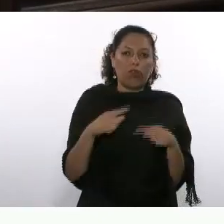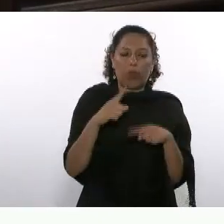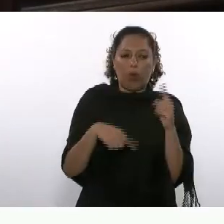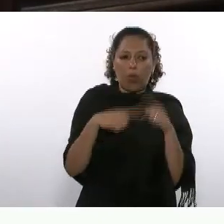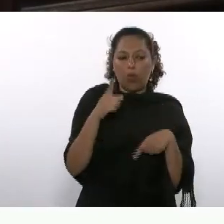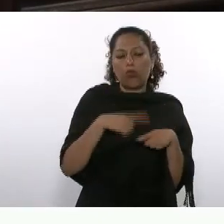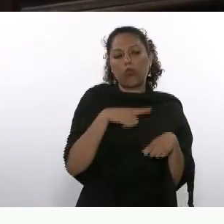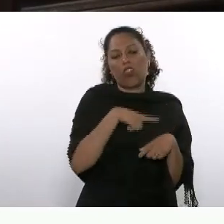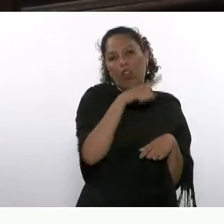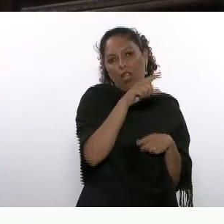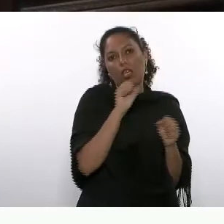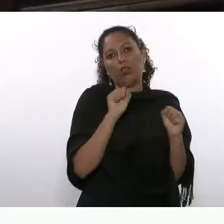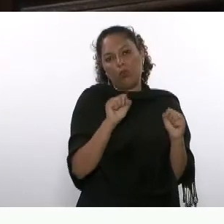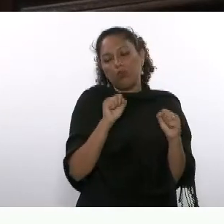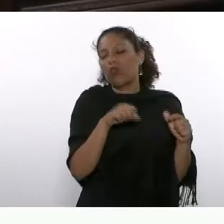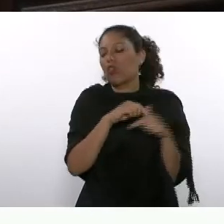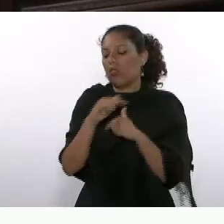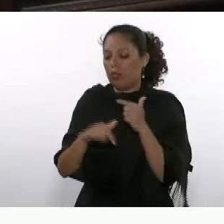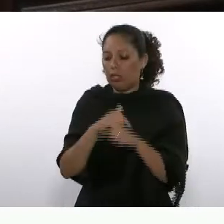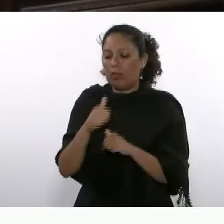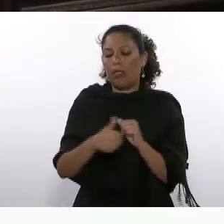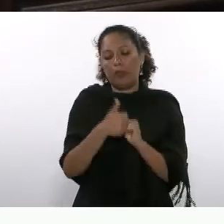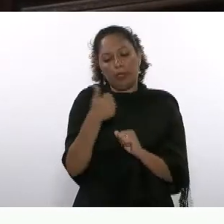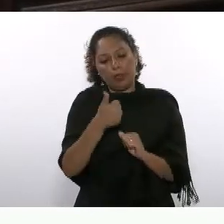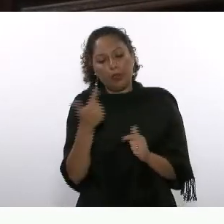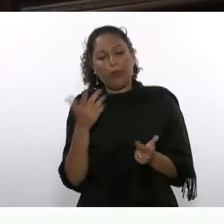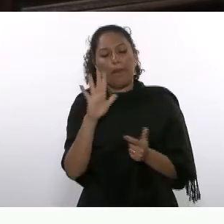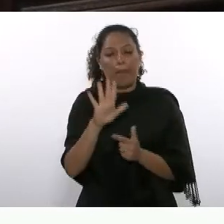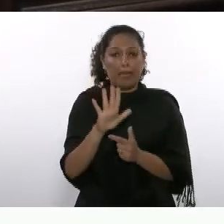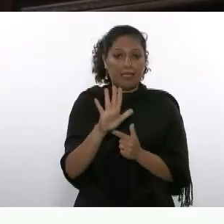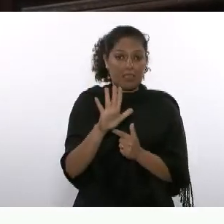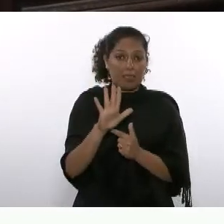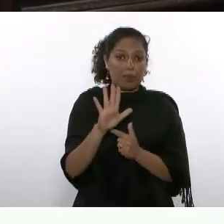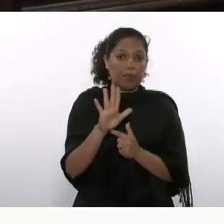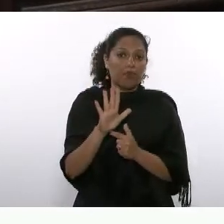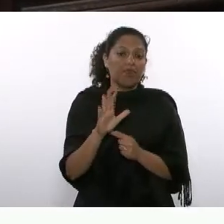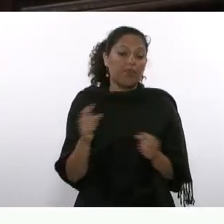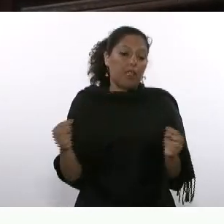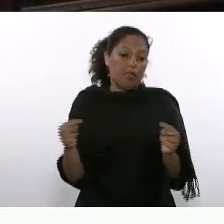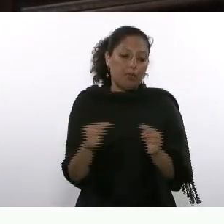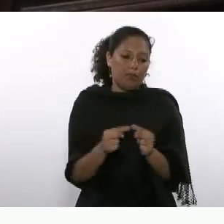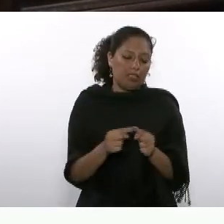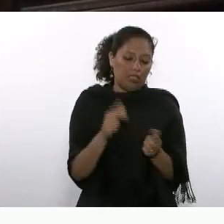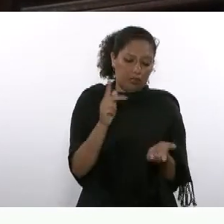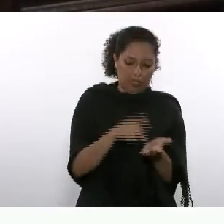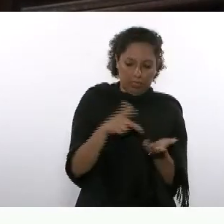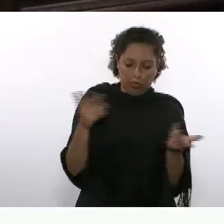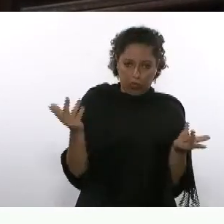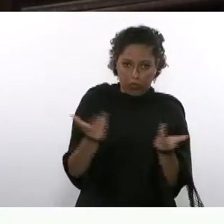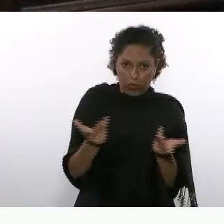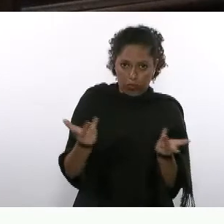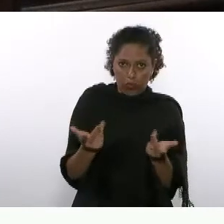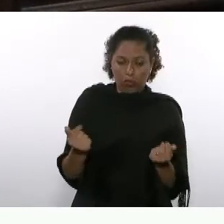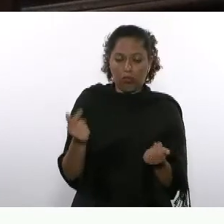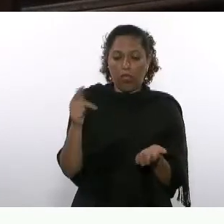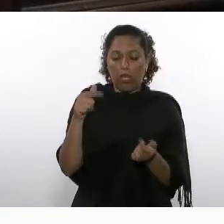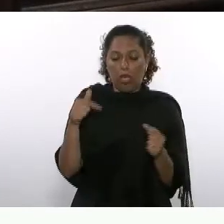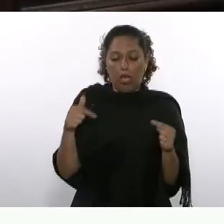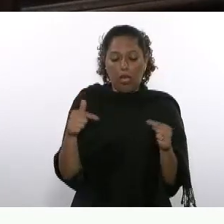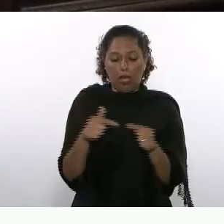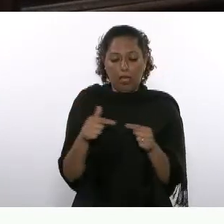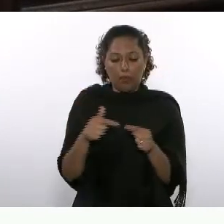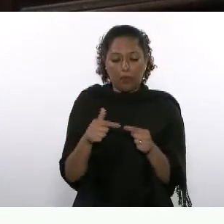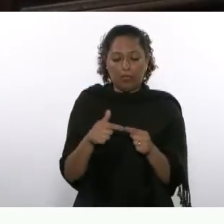sendo utilizados de forma muito melhor, mas dentro da realidade que nós temos hoje, dentro da nossa